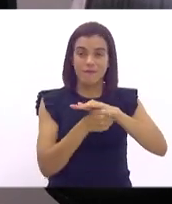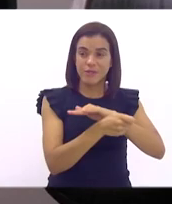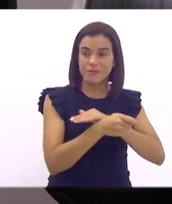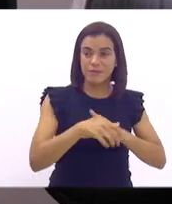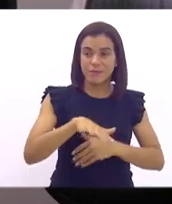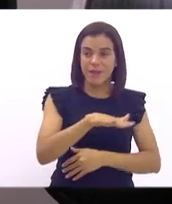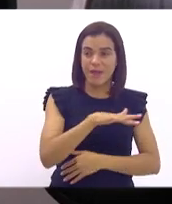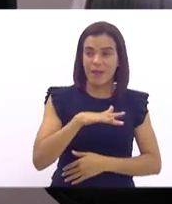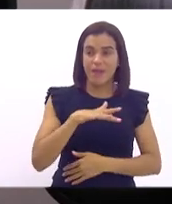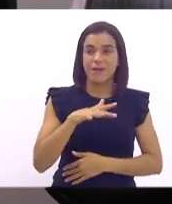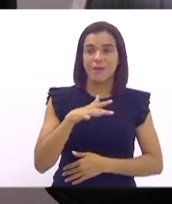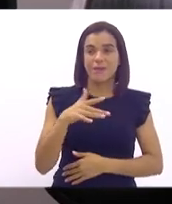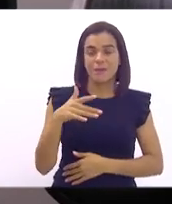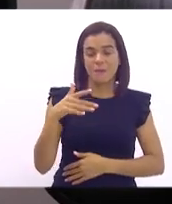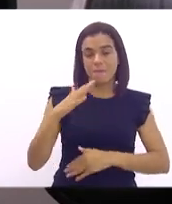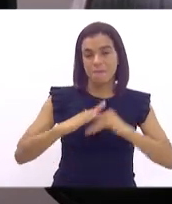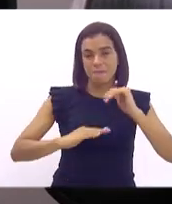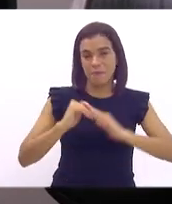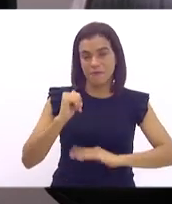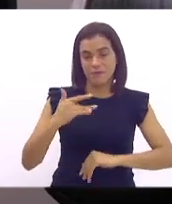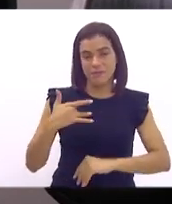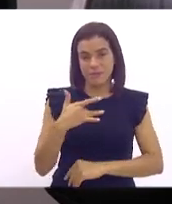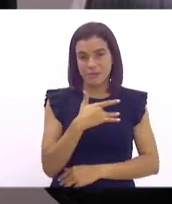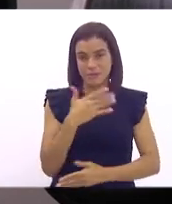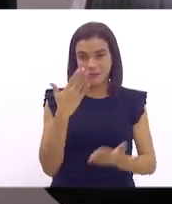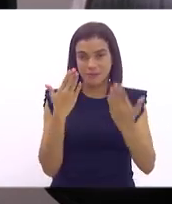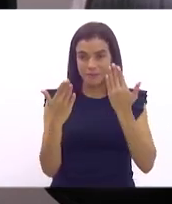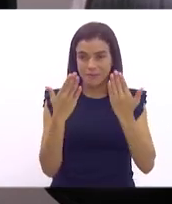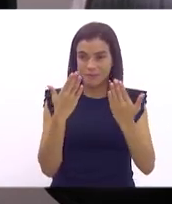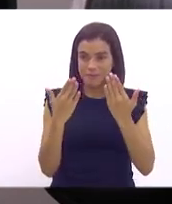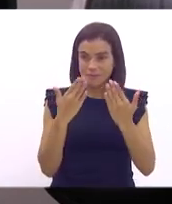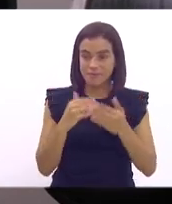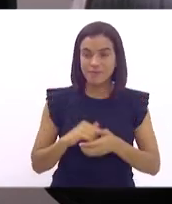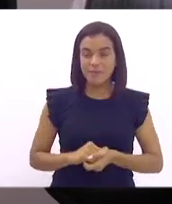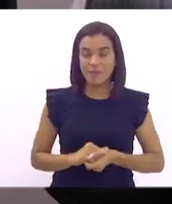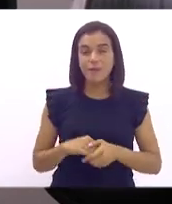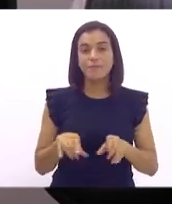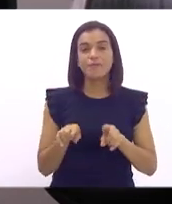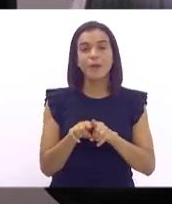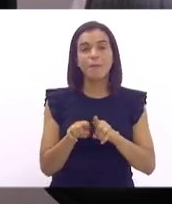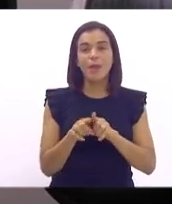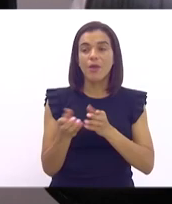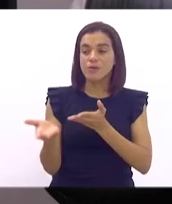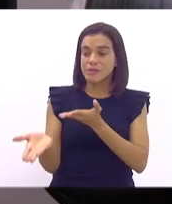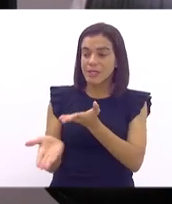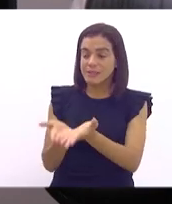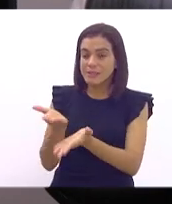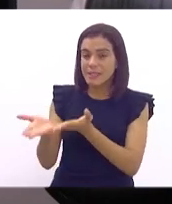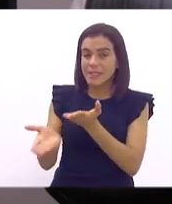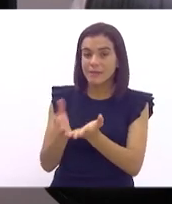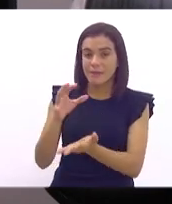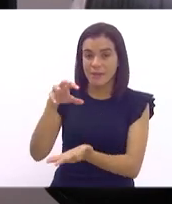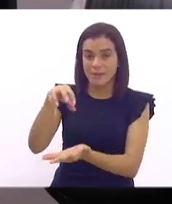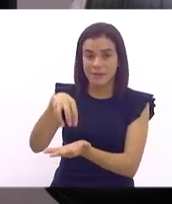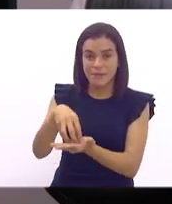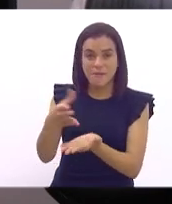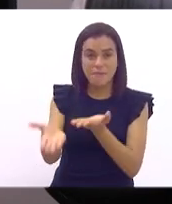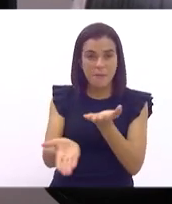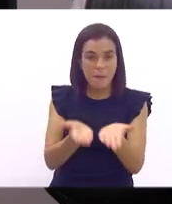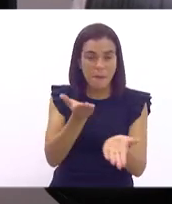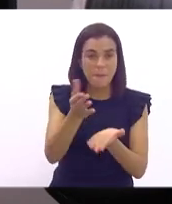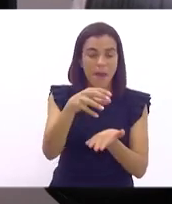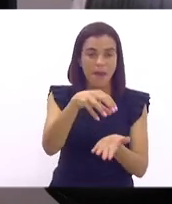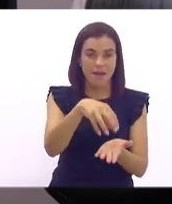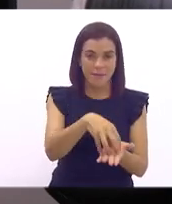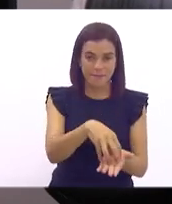investimento em profissionais, em melhor equipar os atendimentos ambulatoriais, as unidades de atendimento